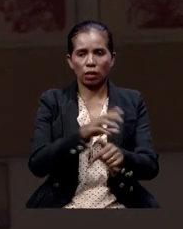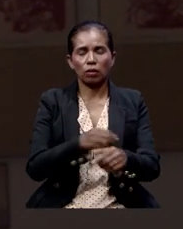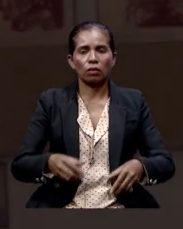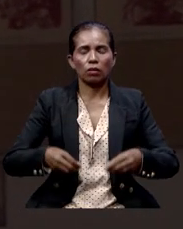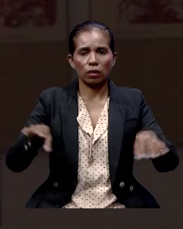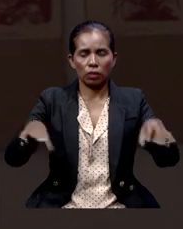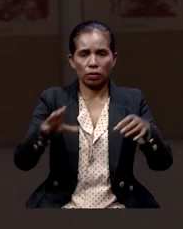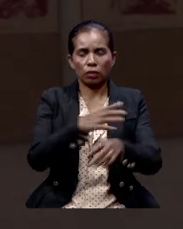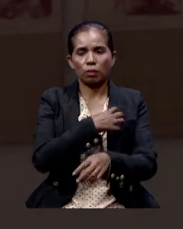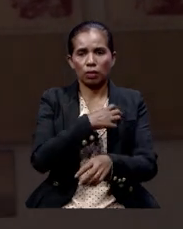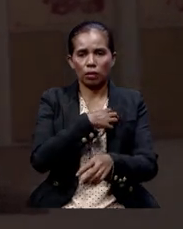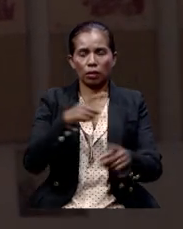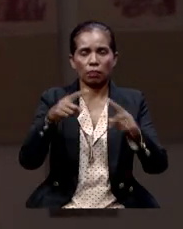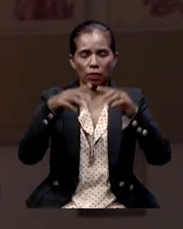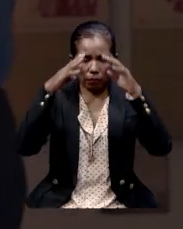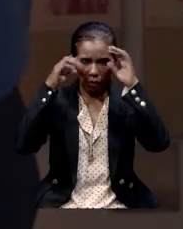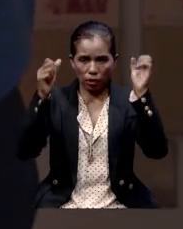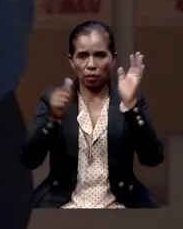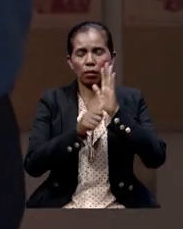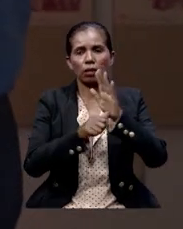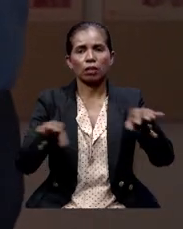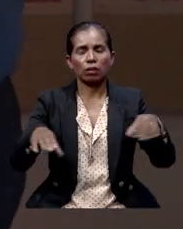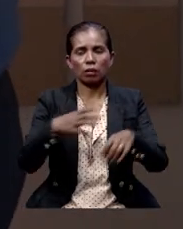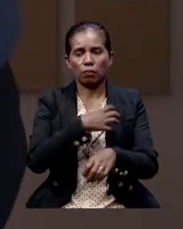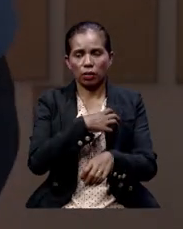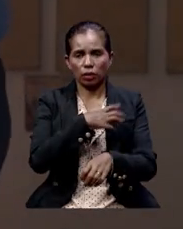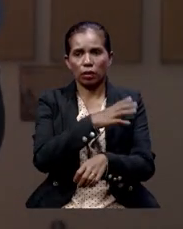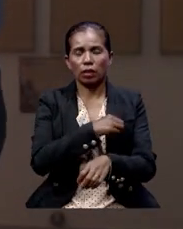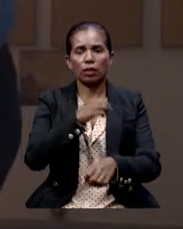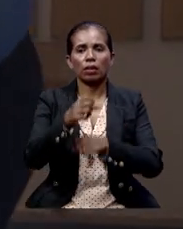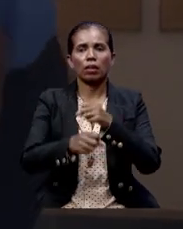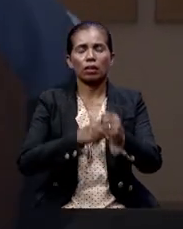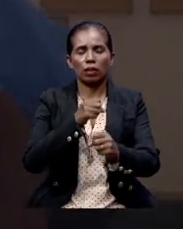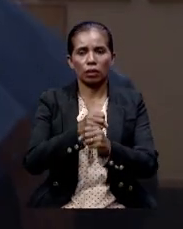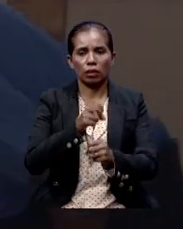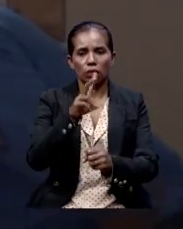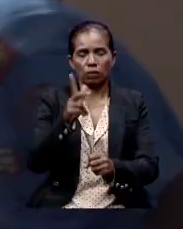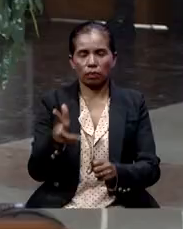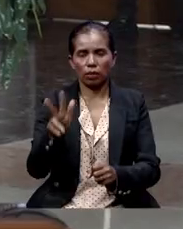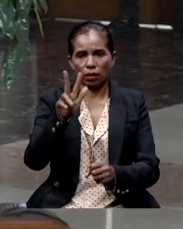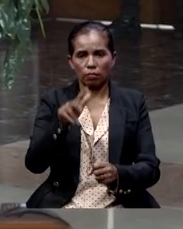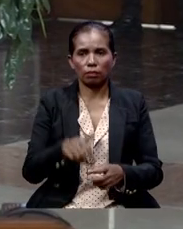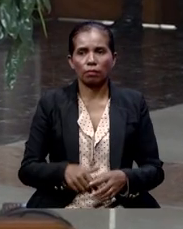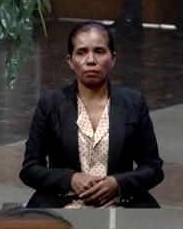serviço penitel inian ba Presidente na mos apresenta serviço penitel inian durante tinan rihun ruolo rassentolo.